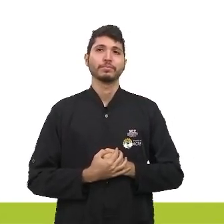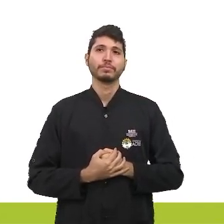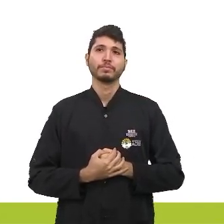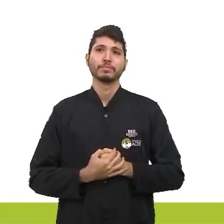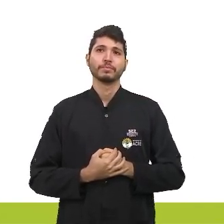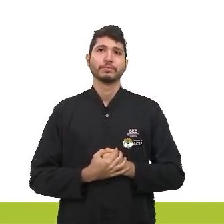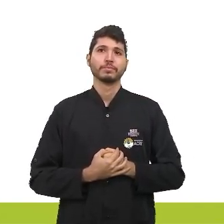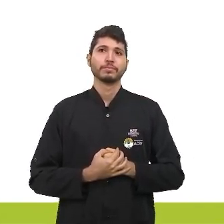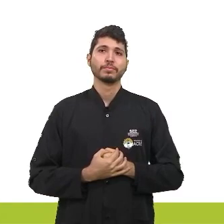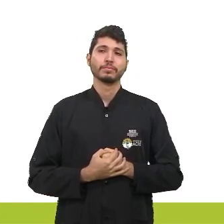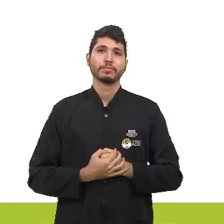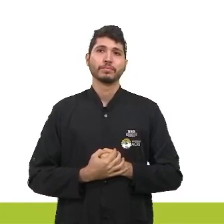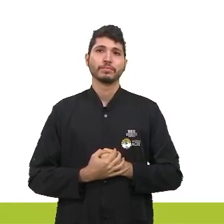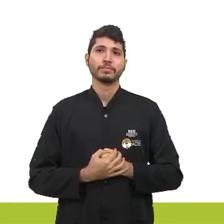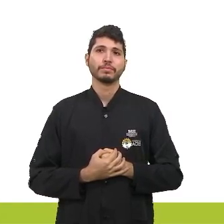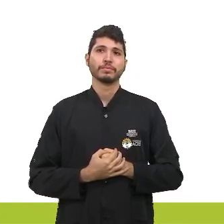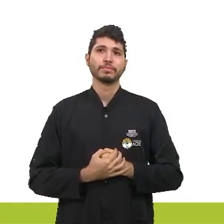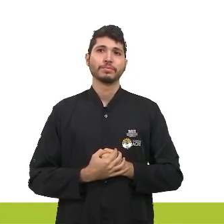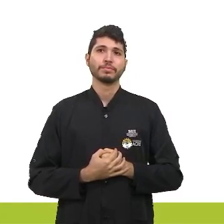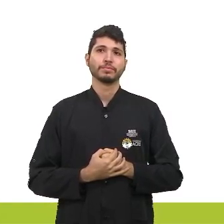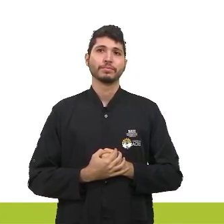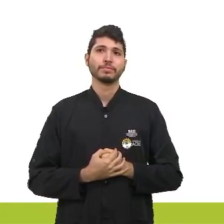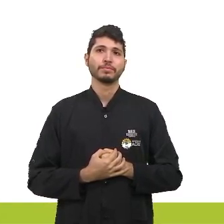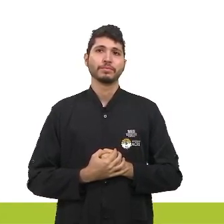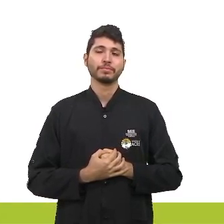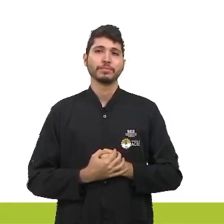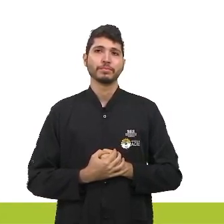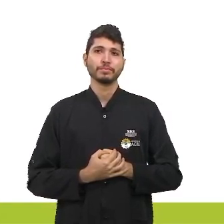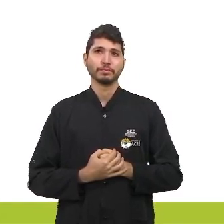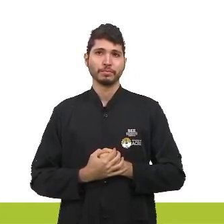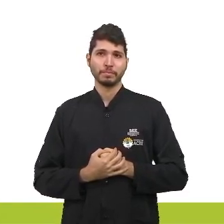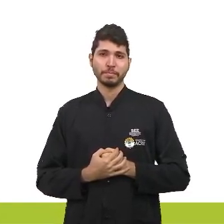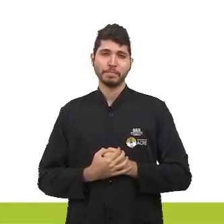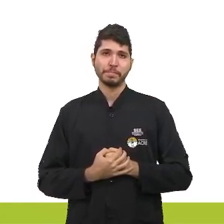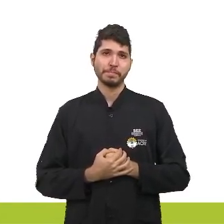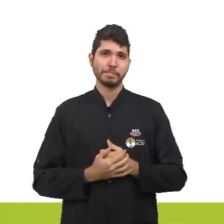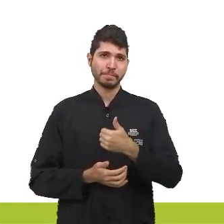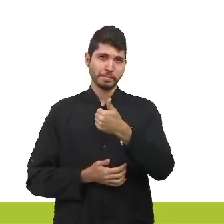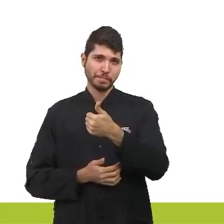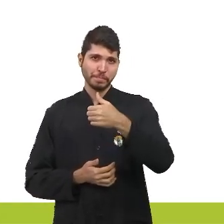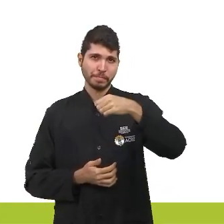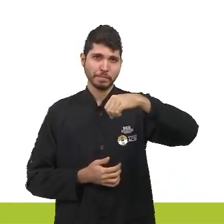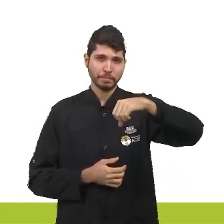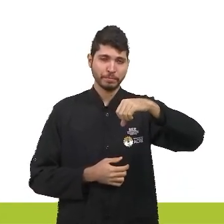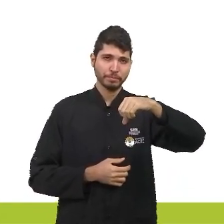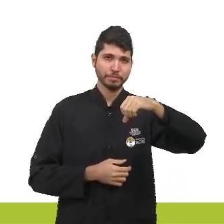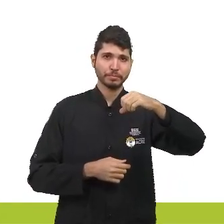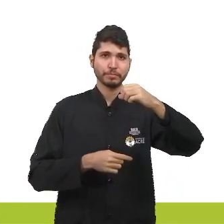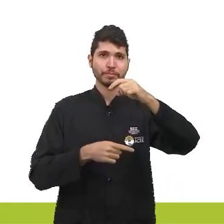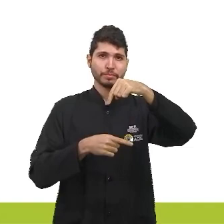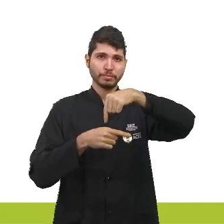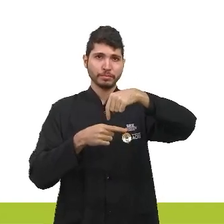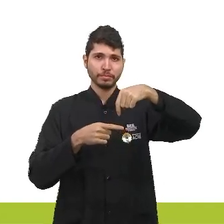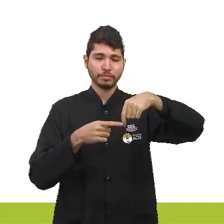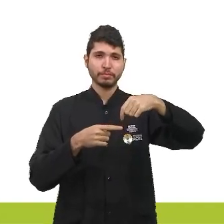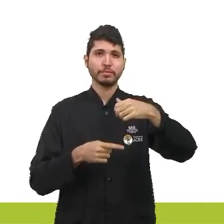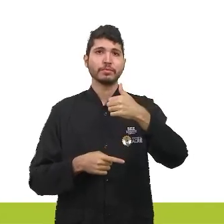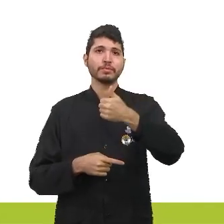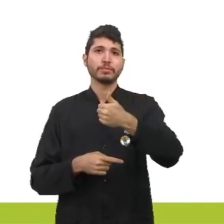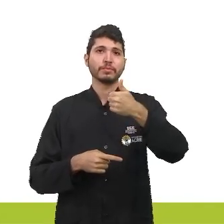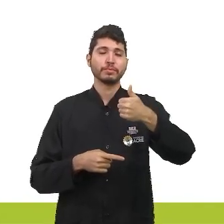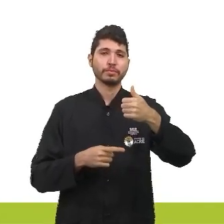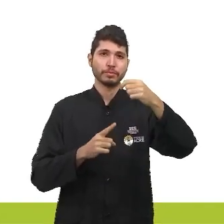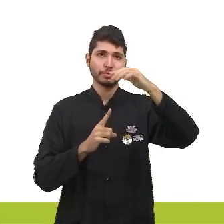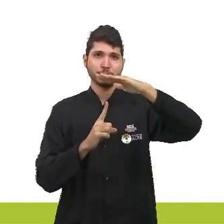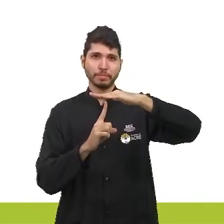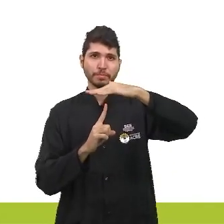18. 19, desculpa. Aqui. Então, nós temos 19 arestas e 11 faces. Logo, o número